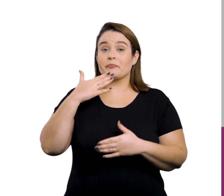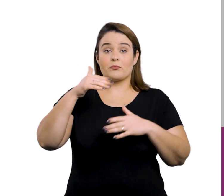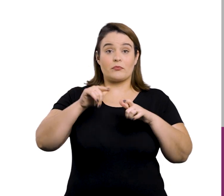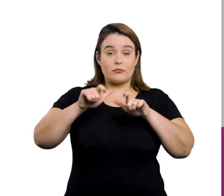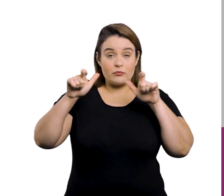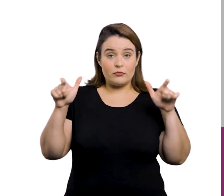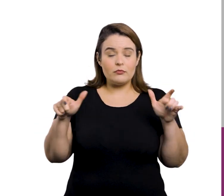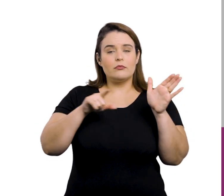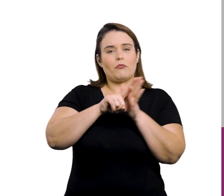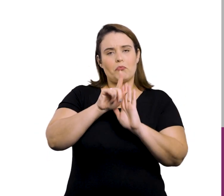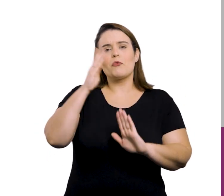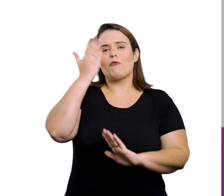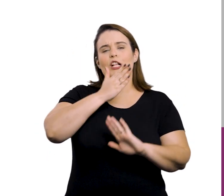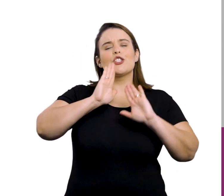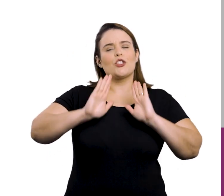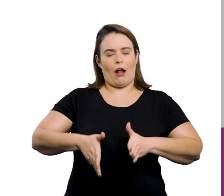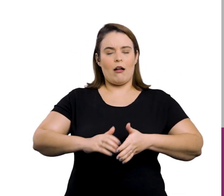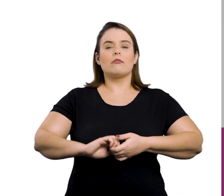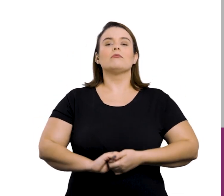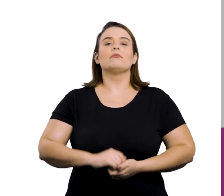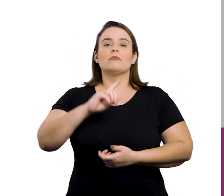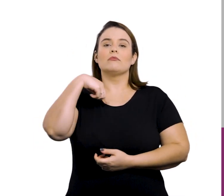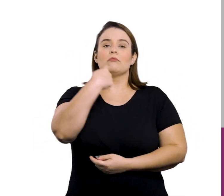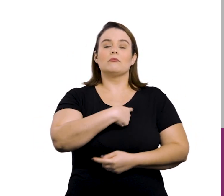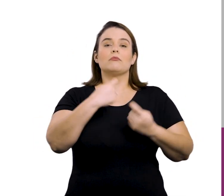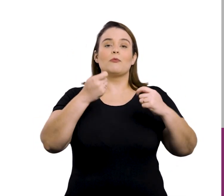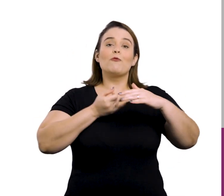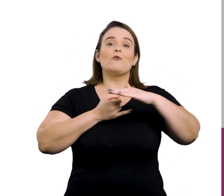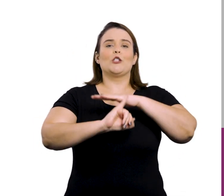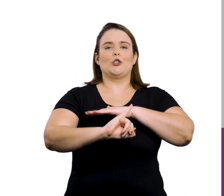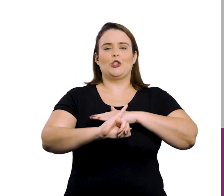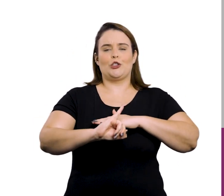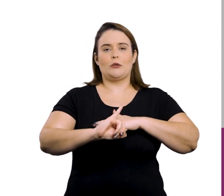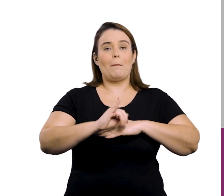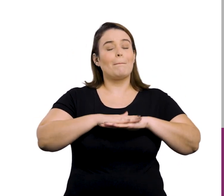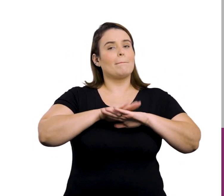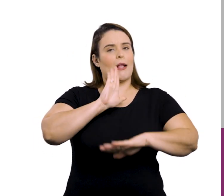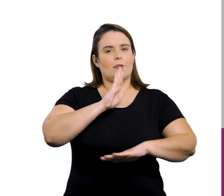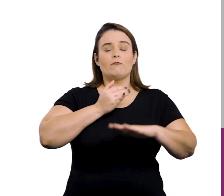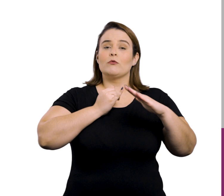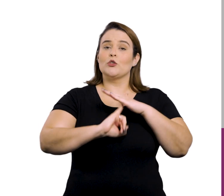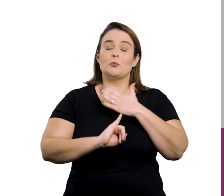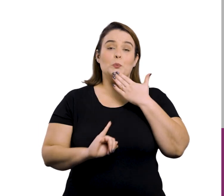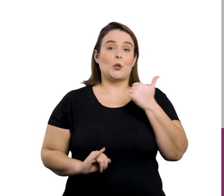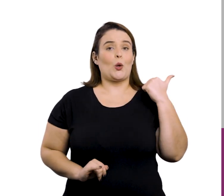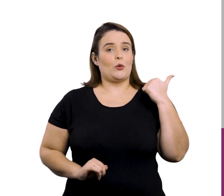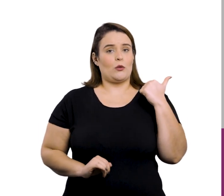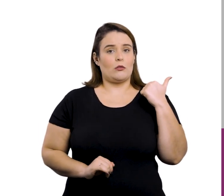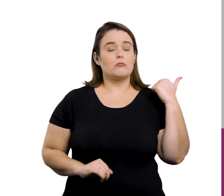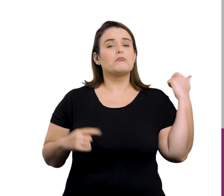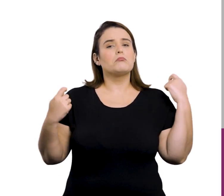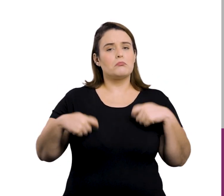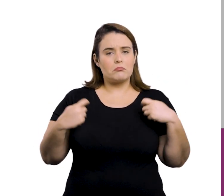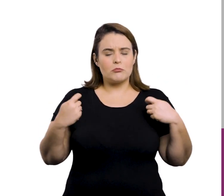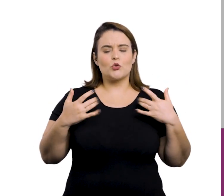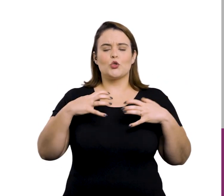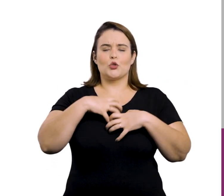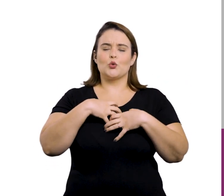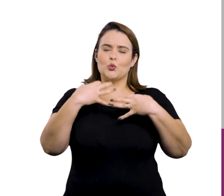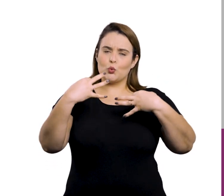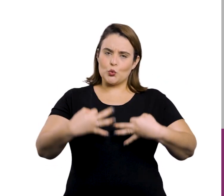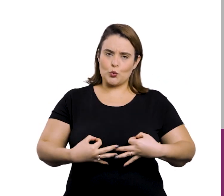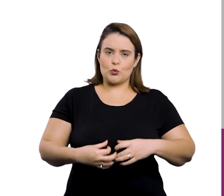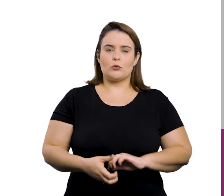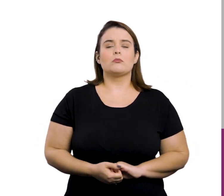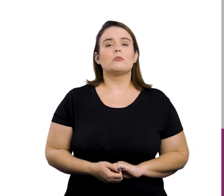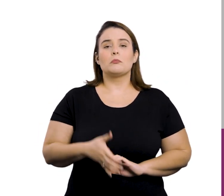pesquisadores em financiamento da educação já provaram. Precisamos investir mais e investir melhor, ou seja, de maneira